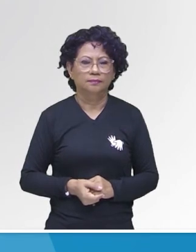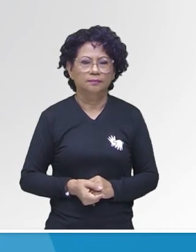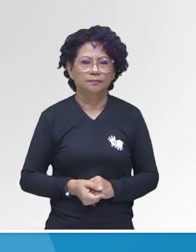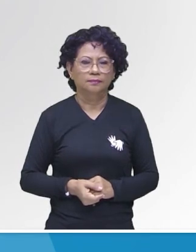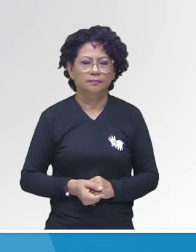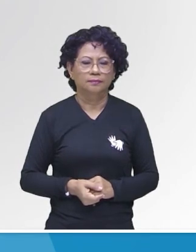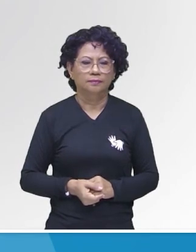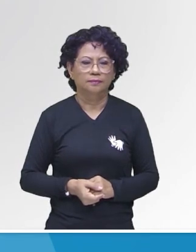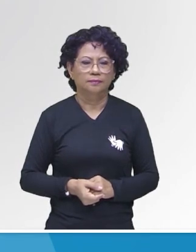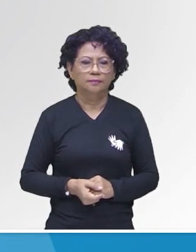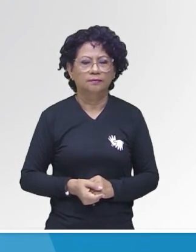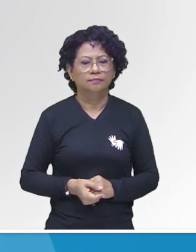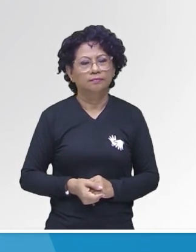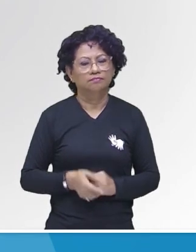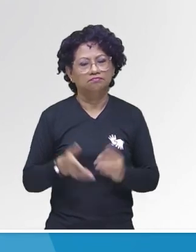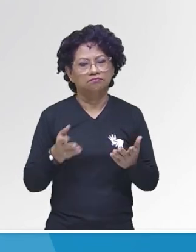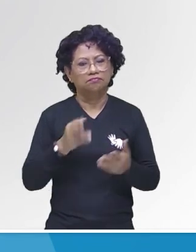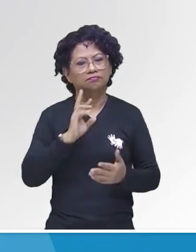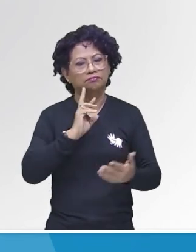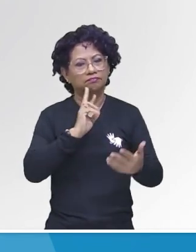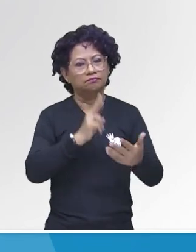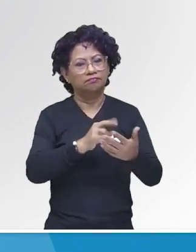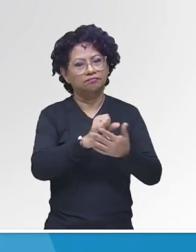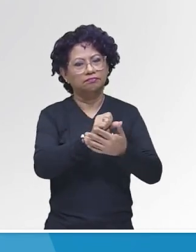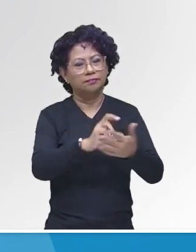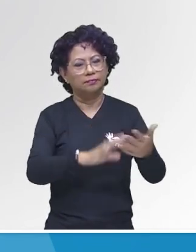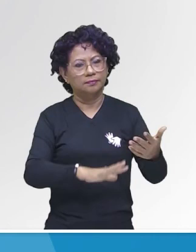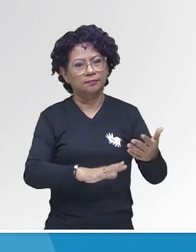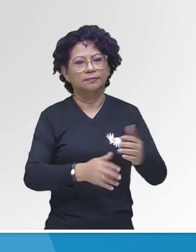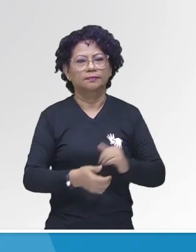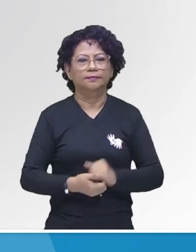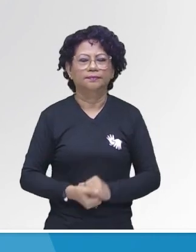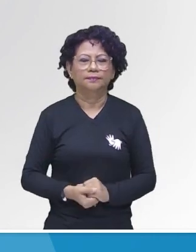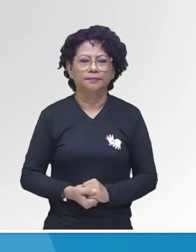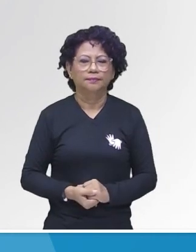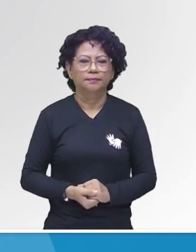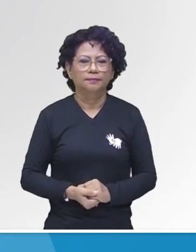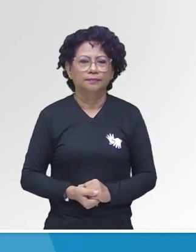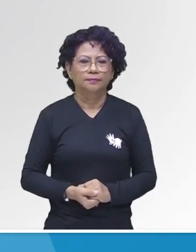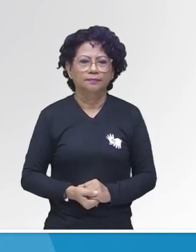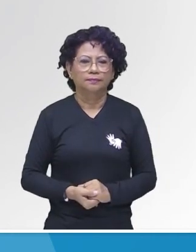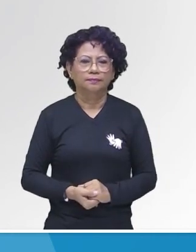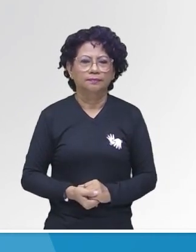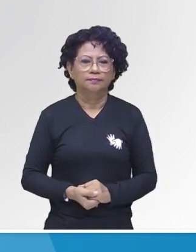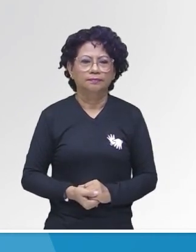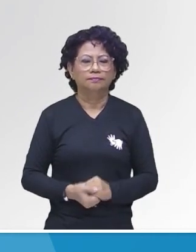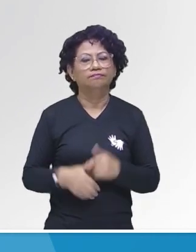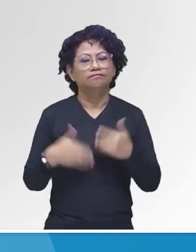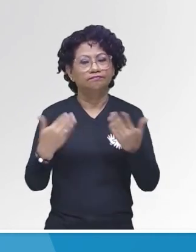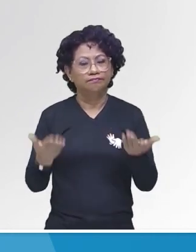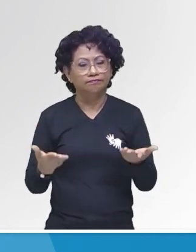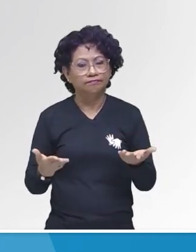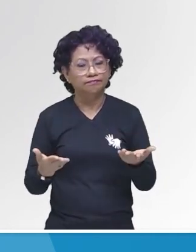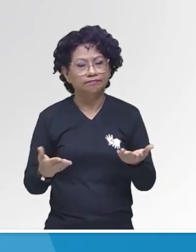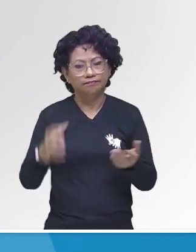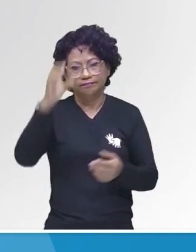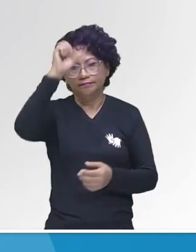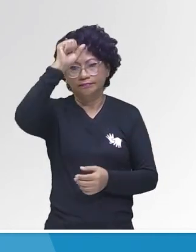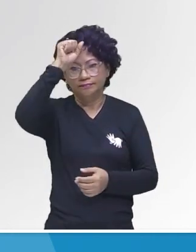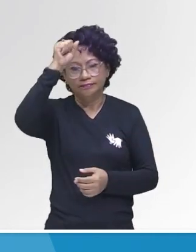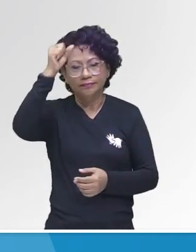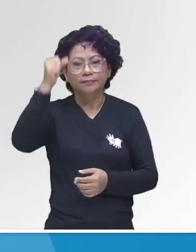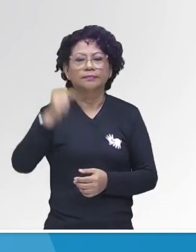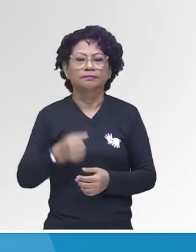Bom, respondemos, então, as nossas questões. Muito bem, então é isso. Nós vimos